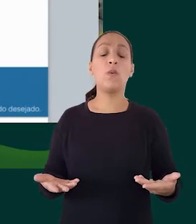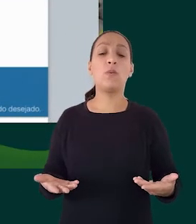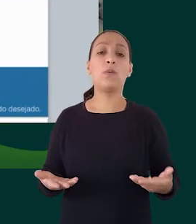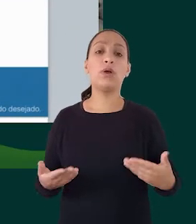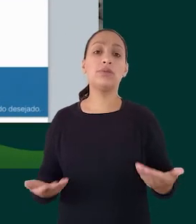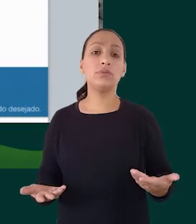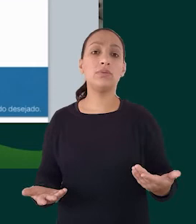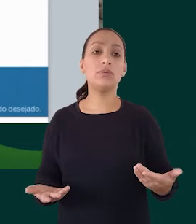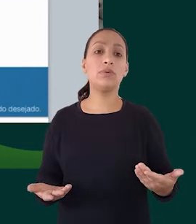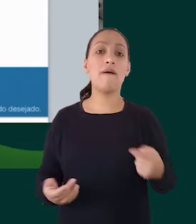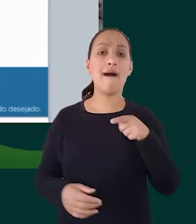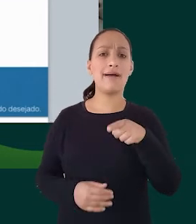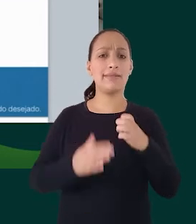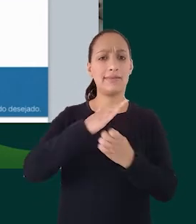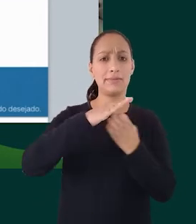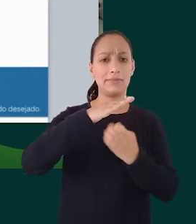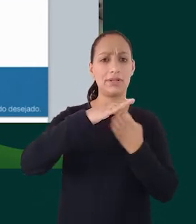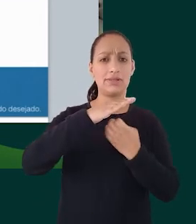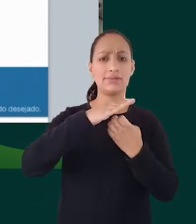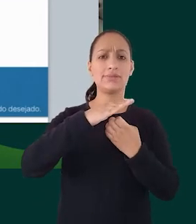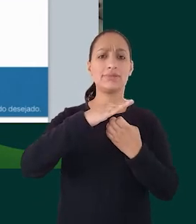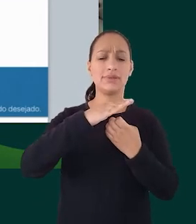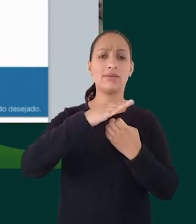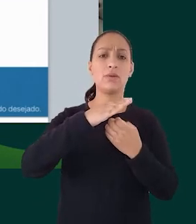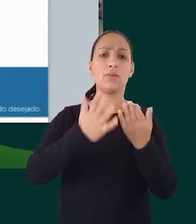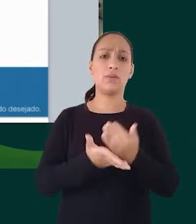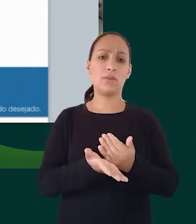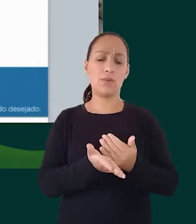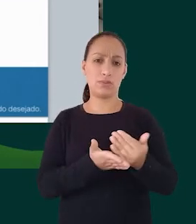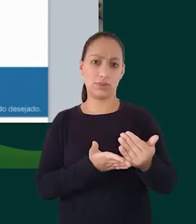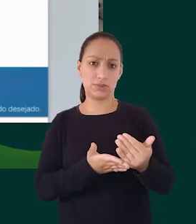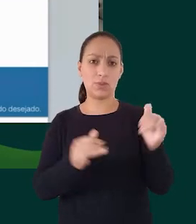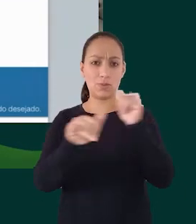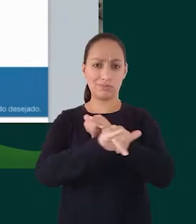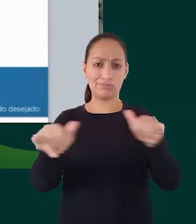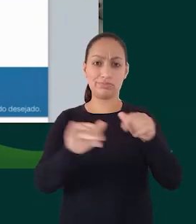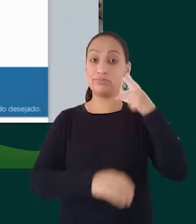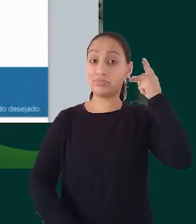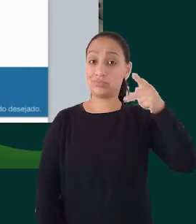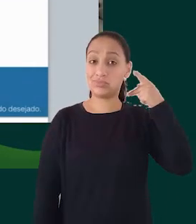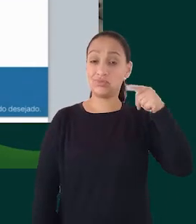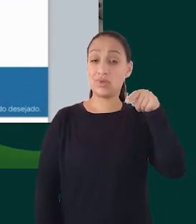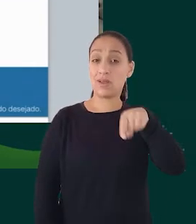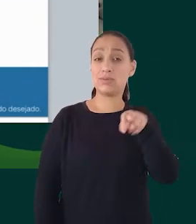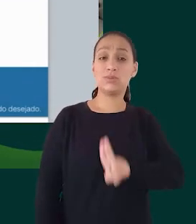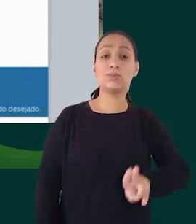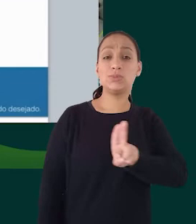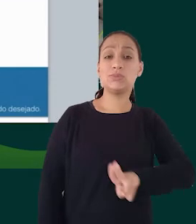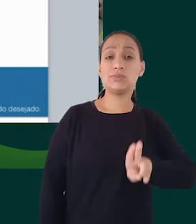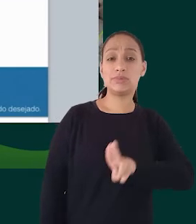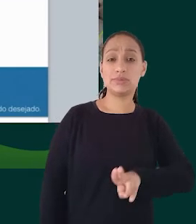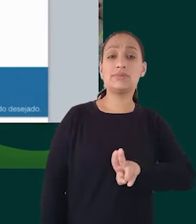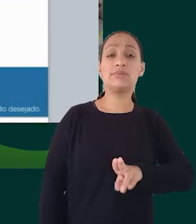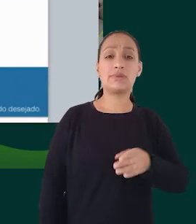quando essa empresa, Cambridge Analytica, começou a campanha política, eles utilizaram